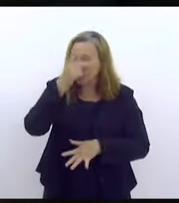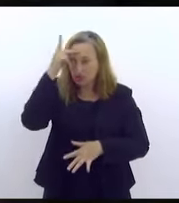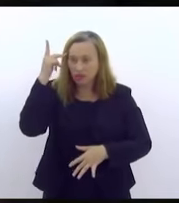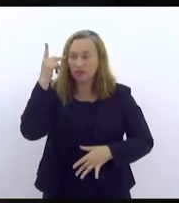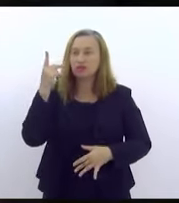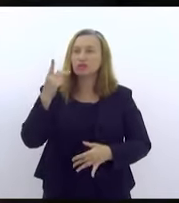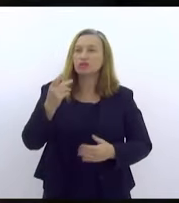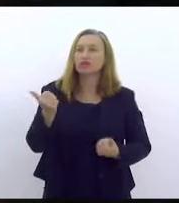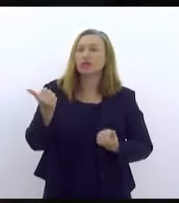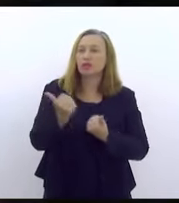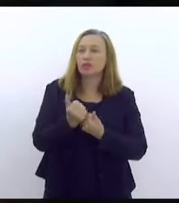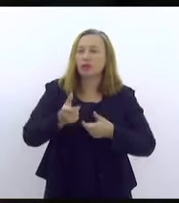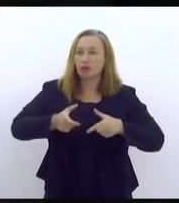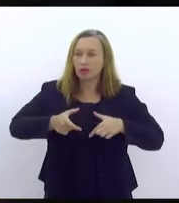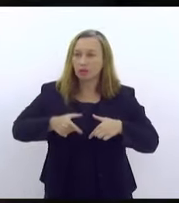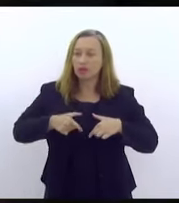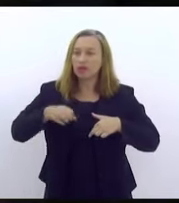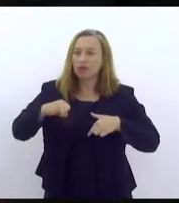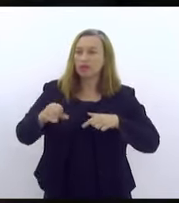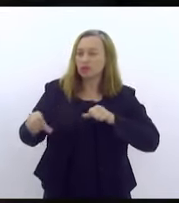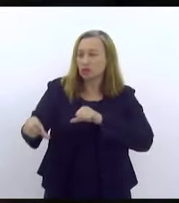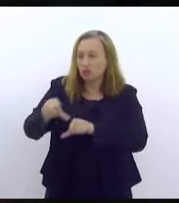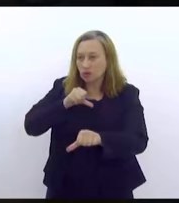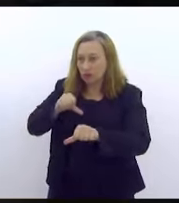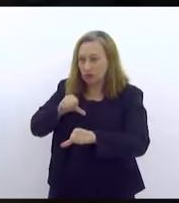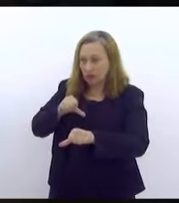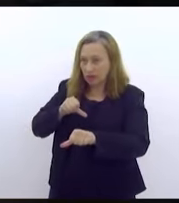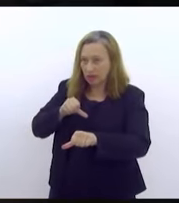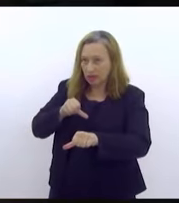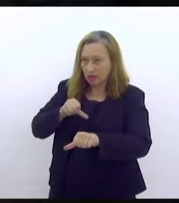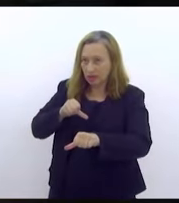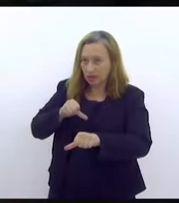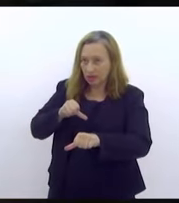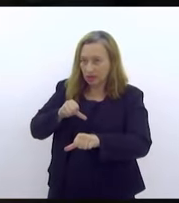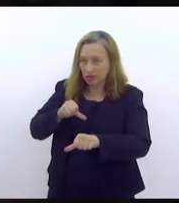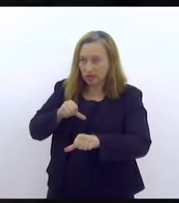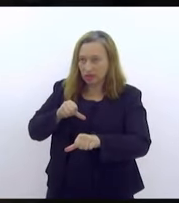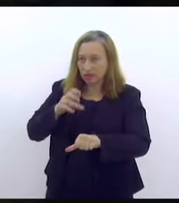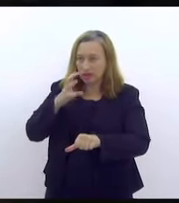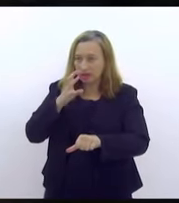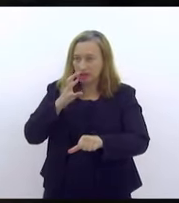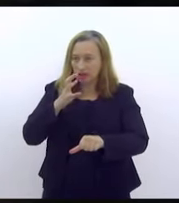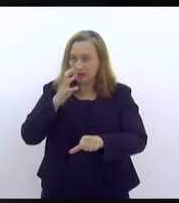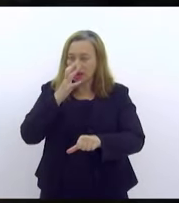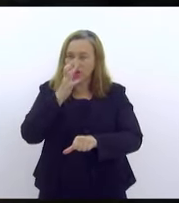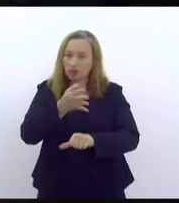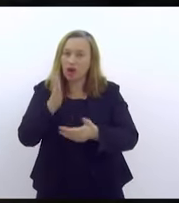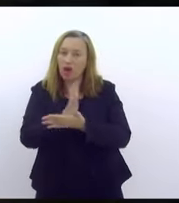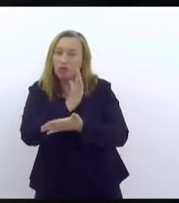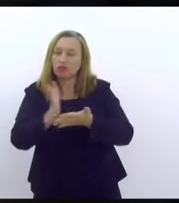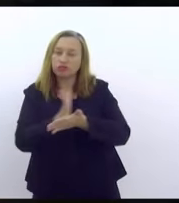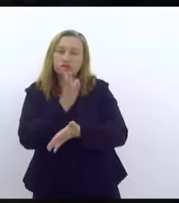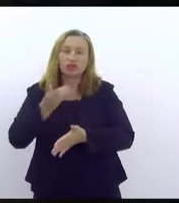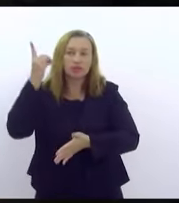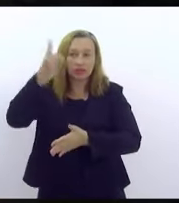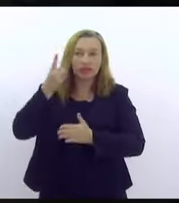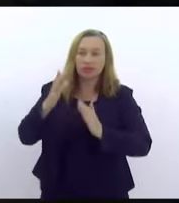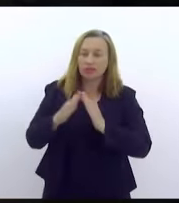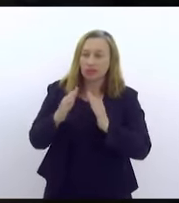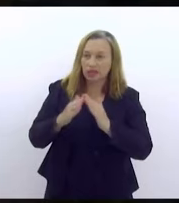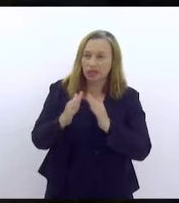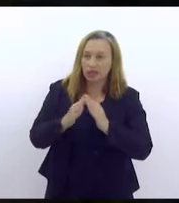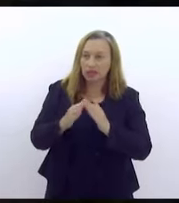da medalha dessa pessoa, que se fosse o contrário, que se alguém de fora faz uma calúnia com algum deputado aqui dessa casa, que difama um deputado dessa